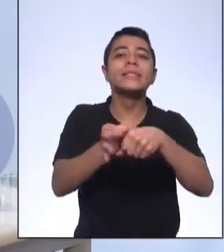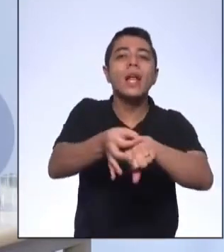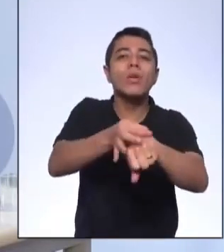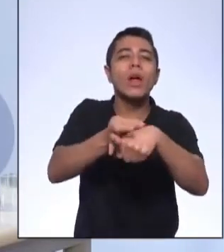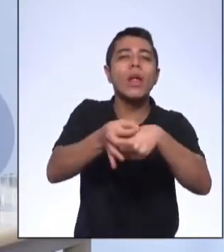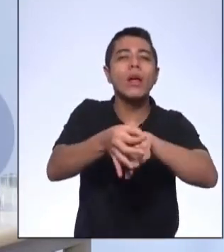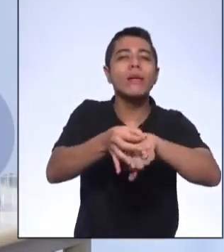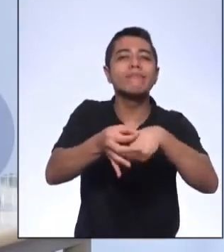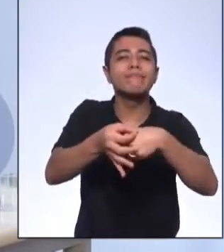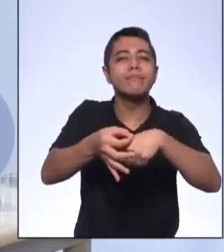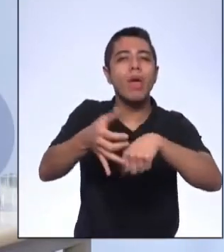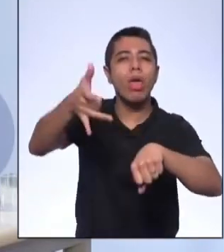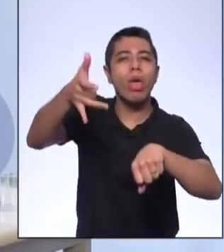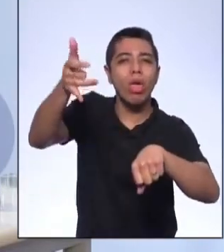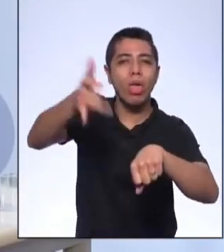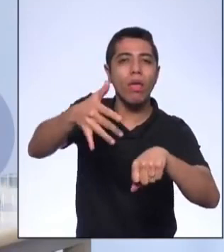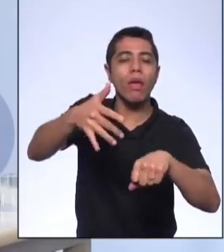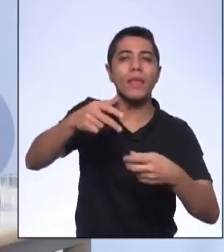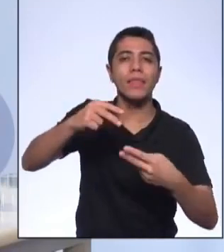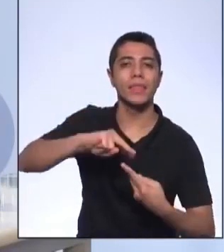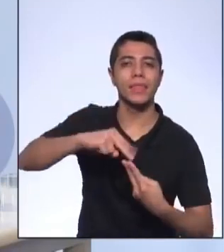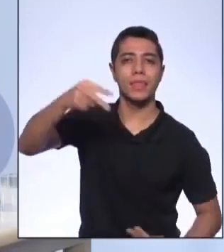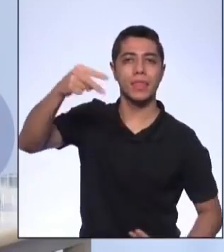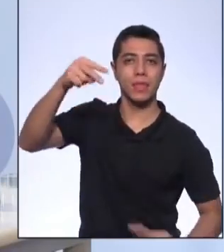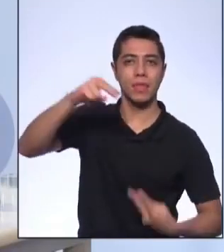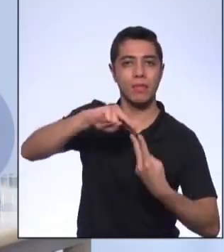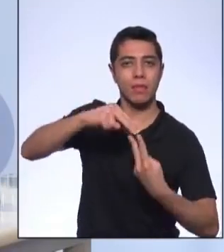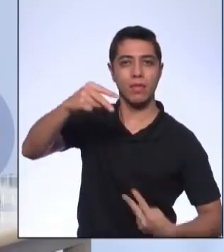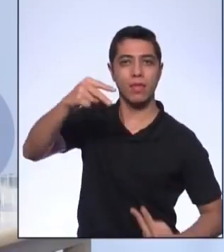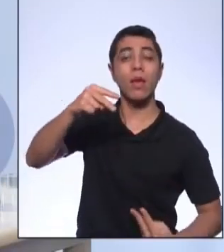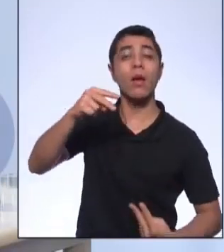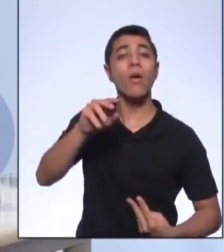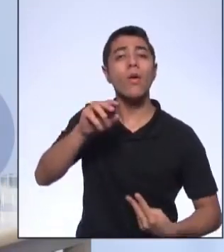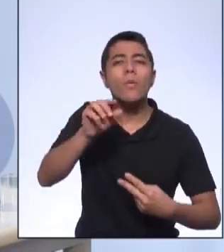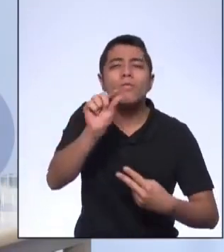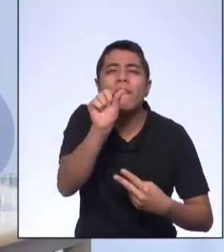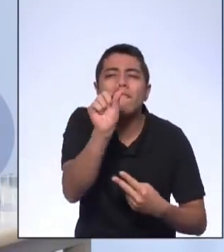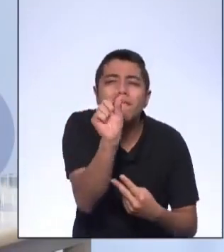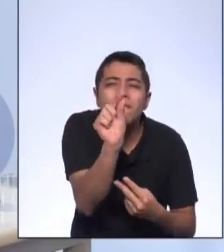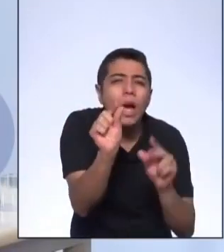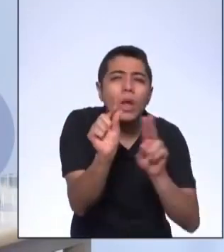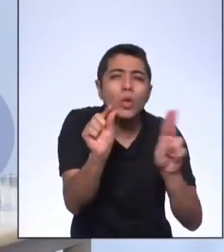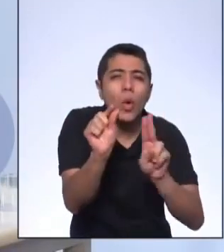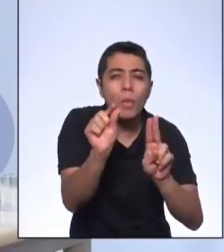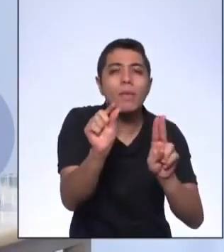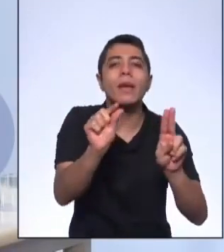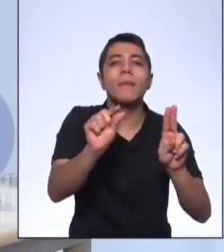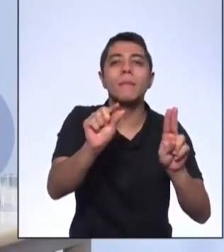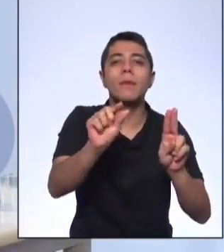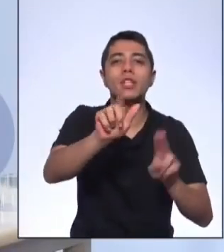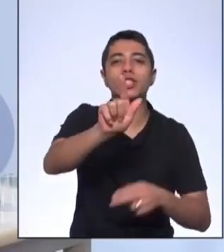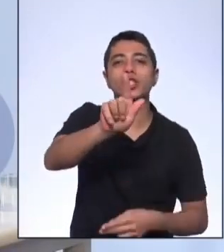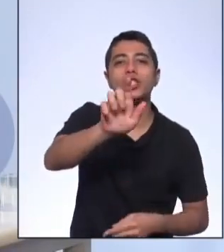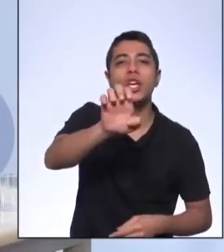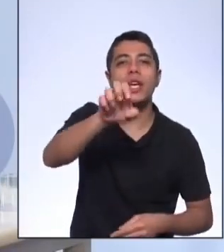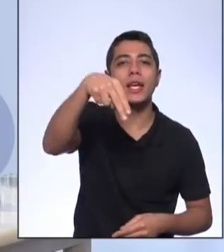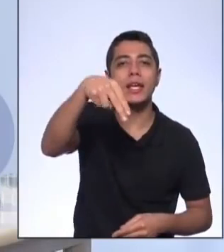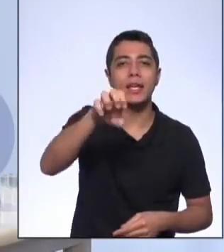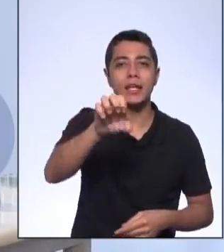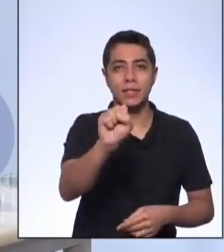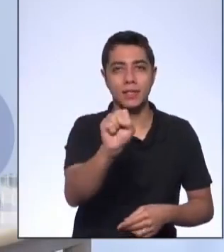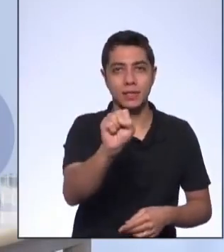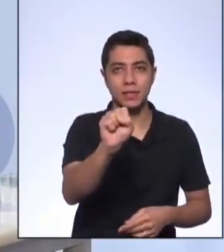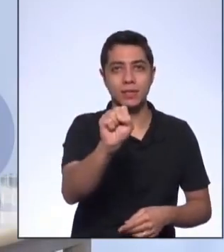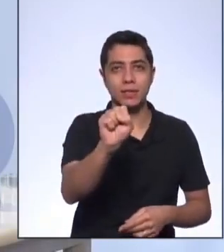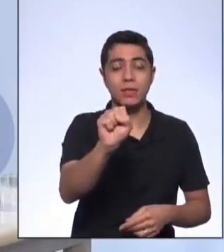de são genes que a gente chama de proto-oncogenes. Tá? Esses genes, quando são expostos